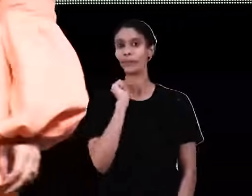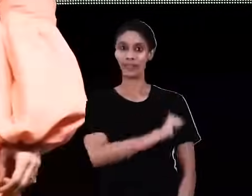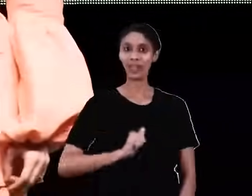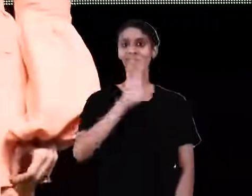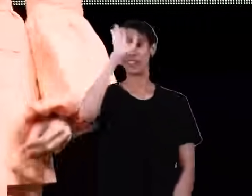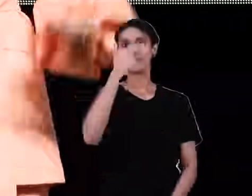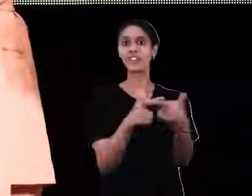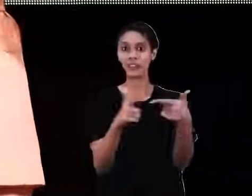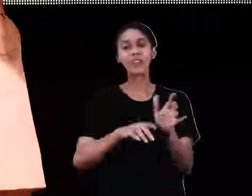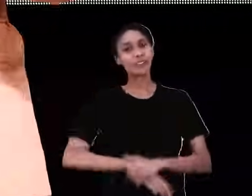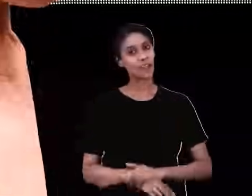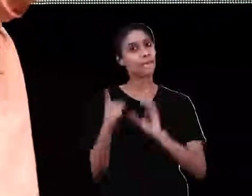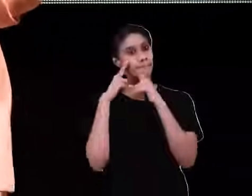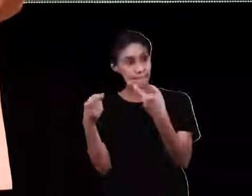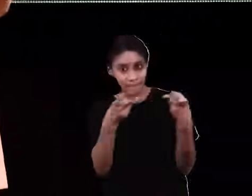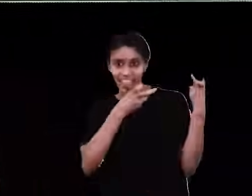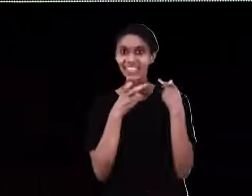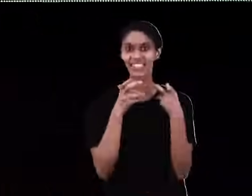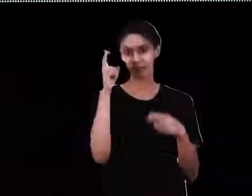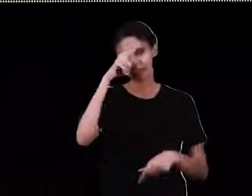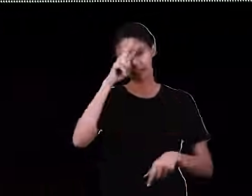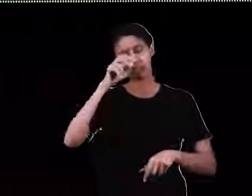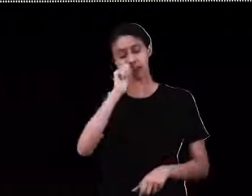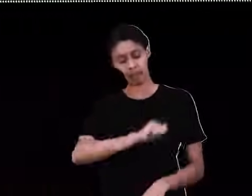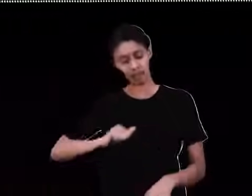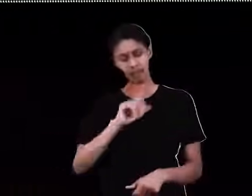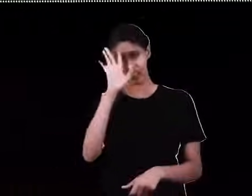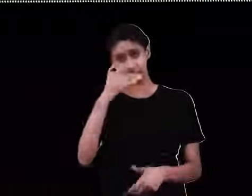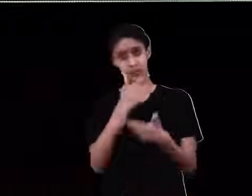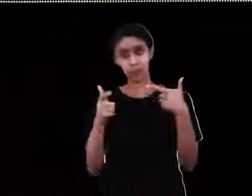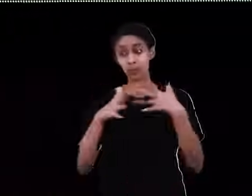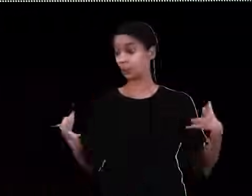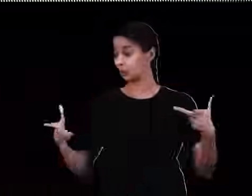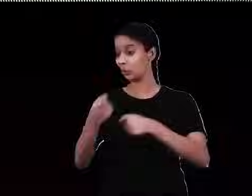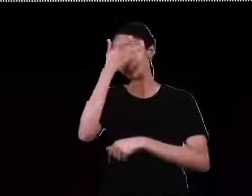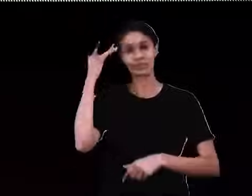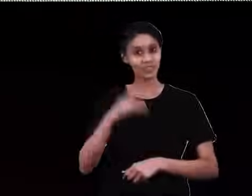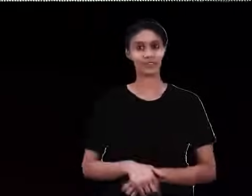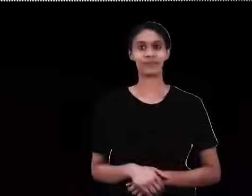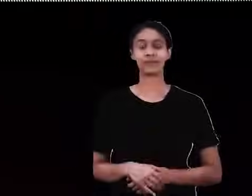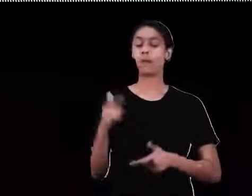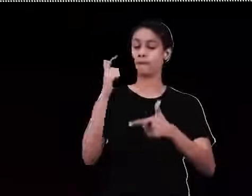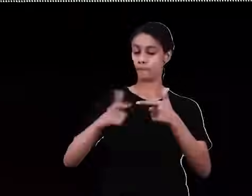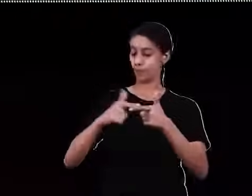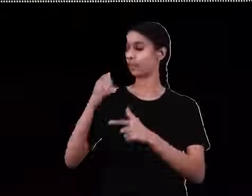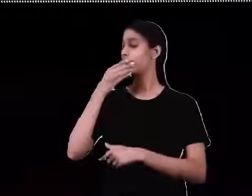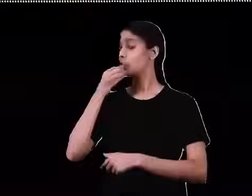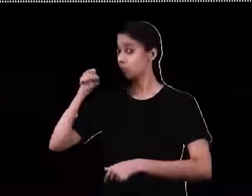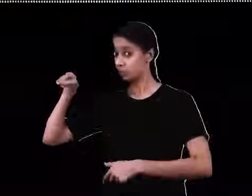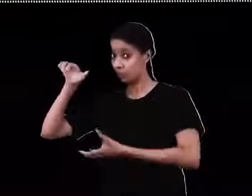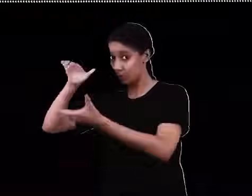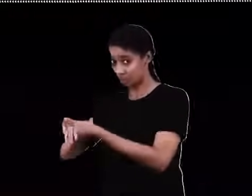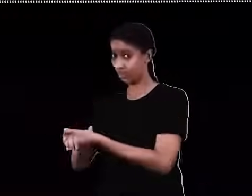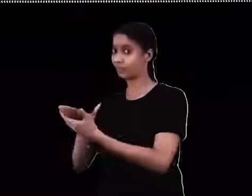problema. Vocês perceberam que na história a Abigail resolveu o problema de todo mundo? A Abigail resolveu o problema do marido que ia morrer por causa de um